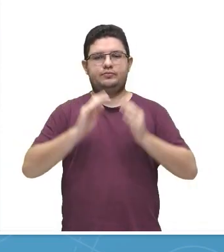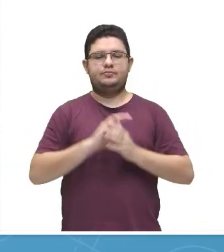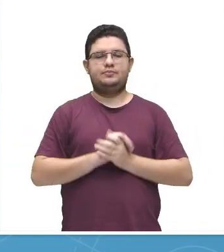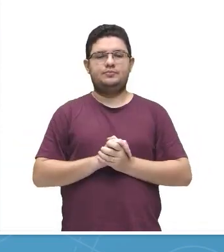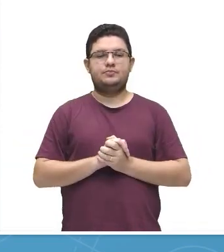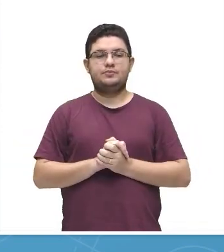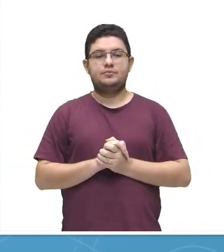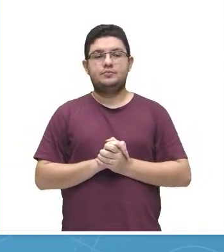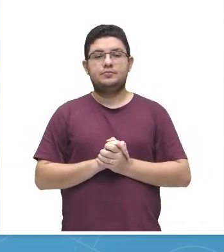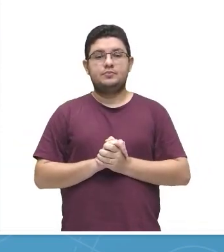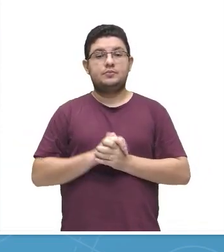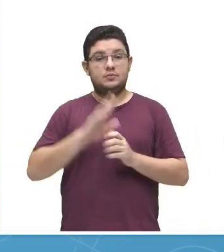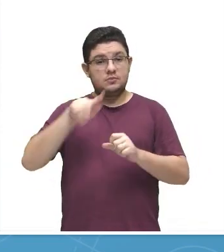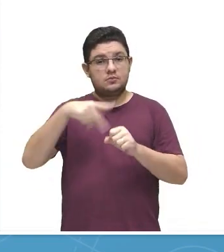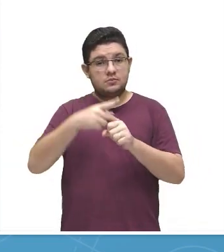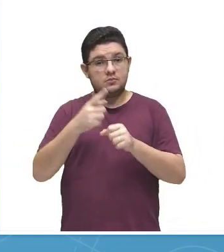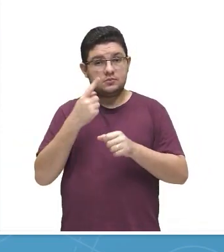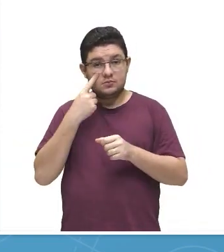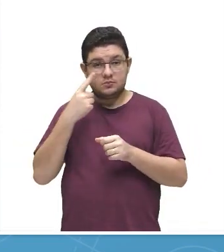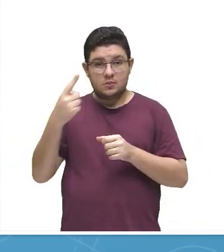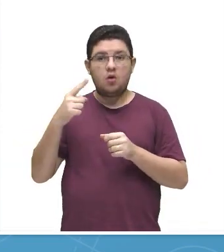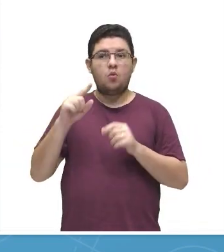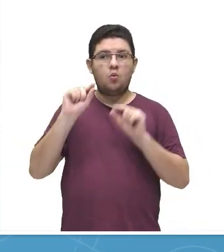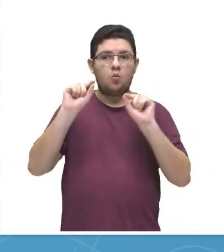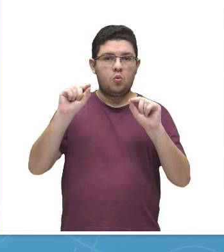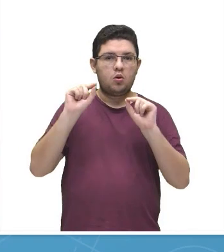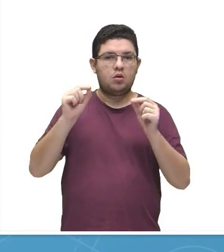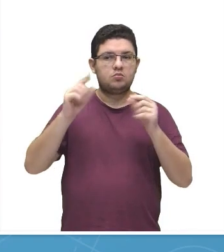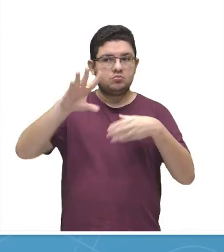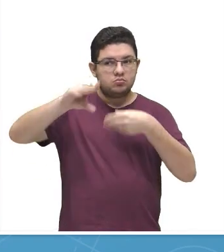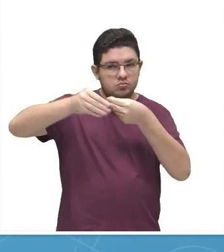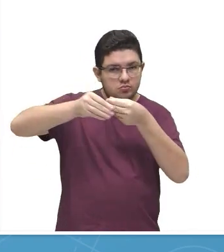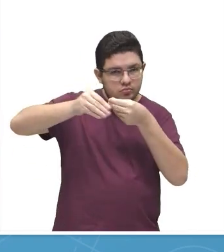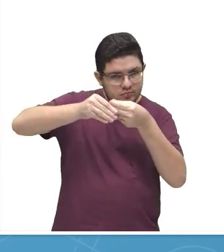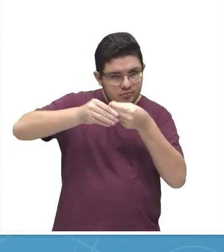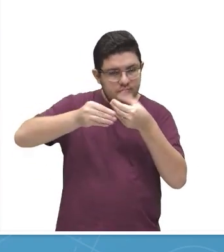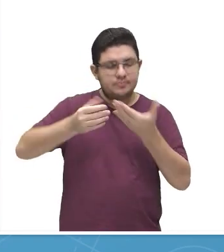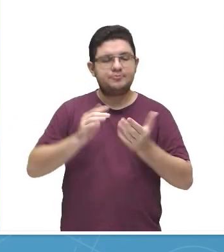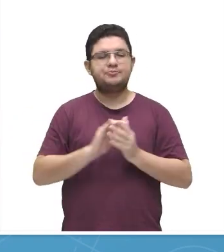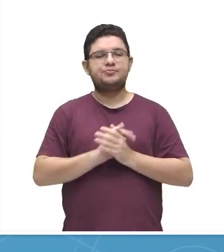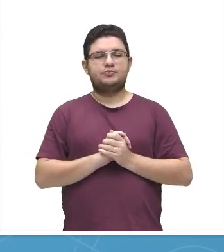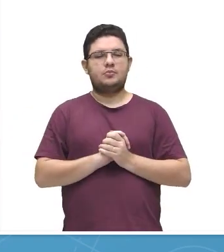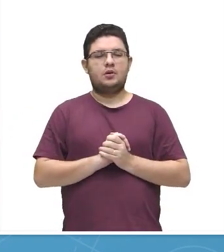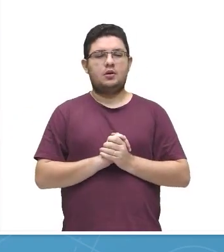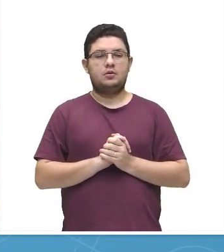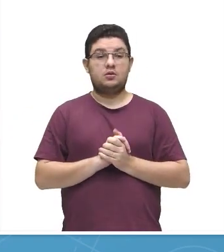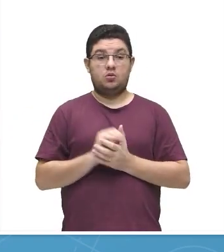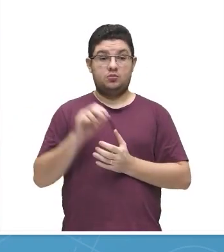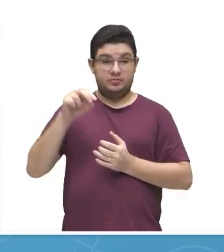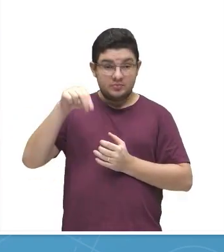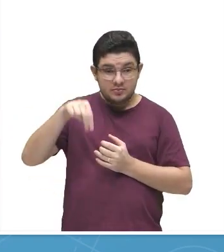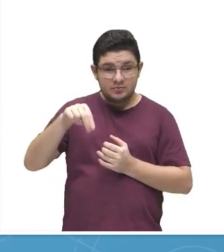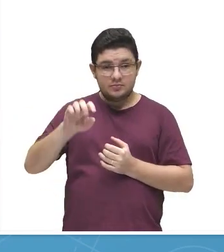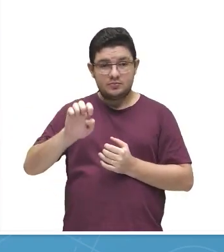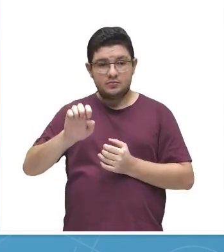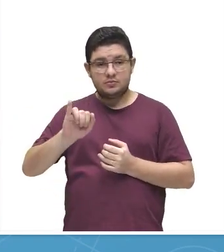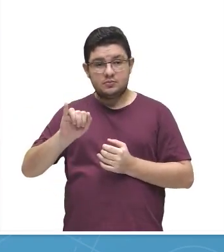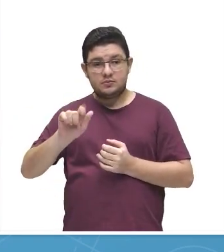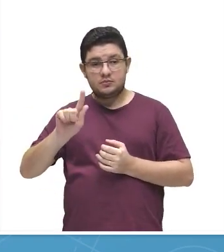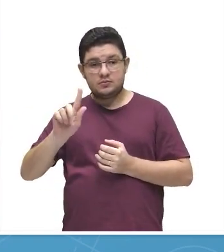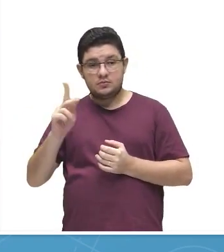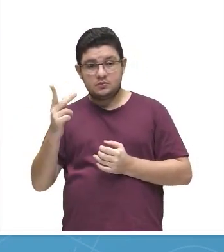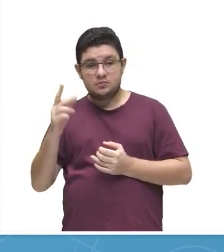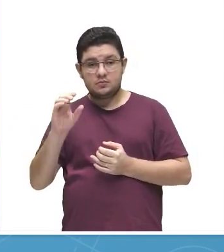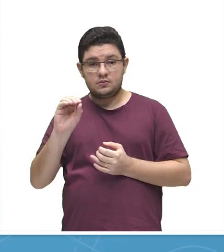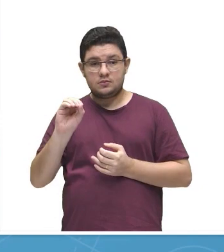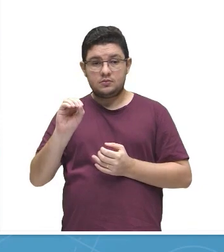no final ali, a gente vai complementar e dando maiores explicações. Olha só, neighborhood, então é vizinhança, bairro, uma vizinhança, nesse caso,